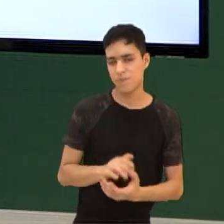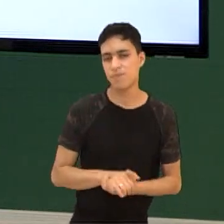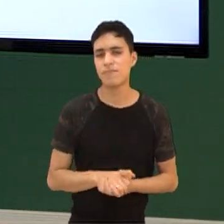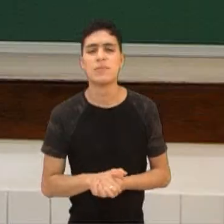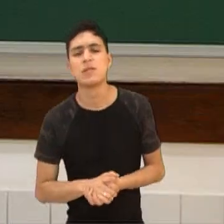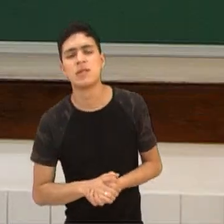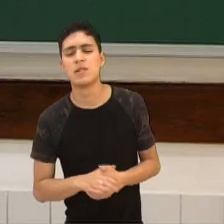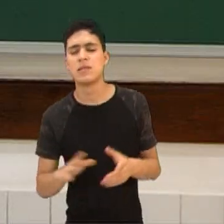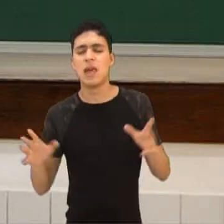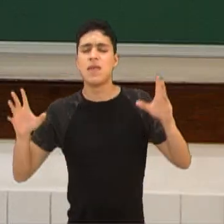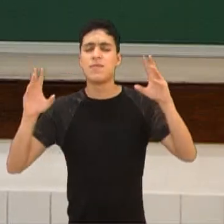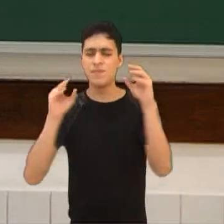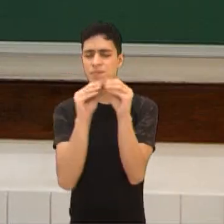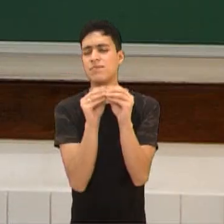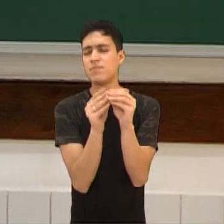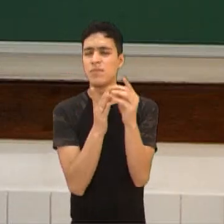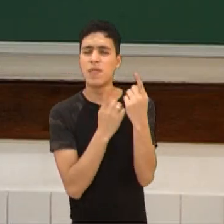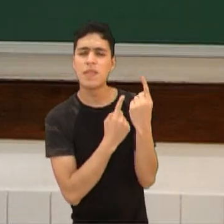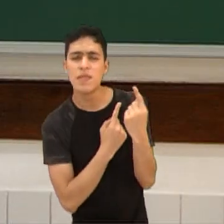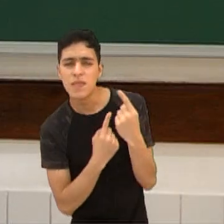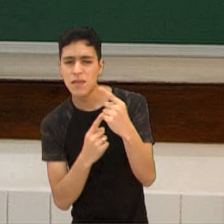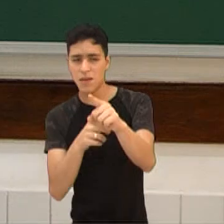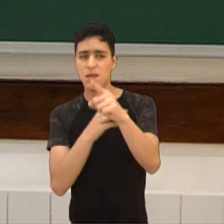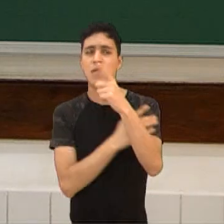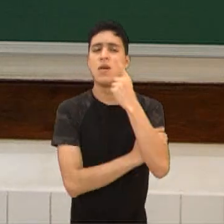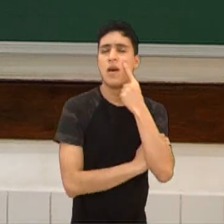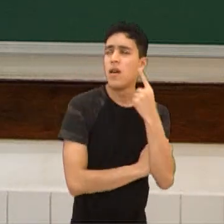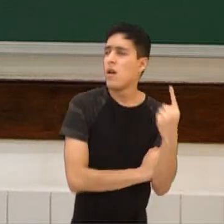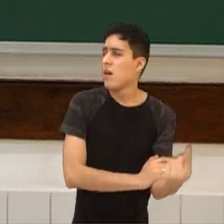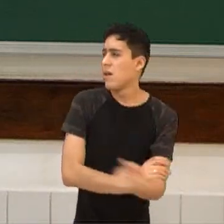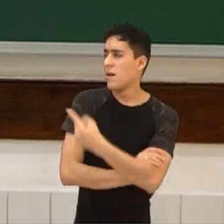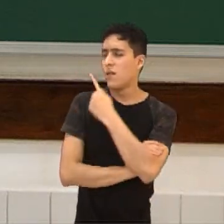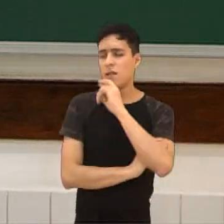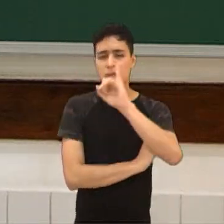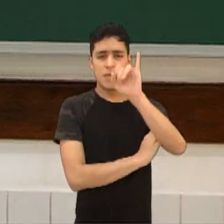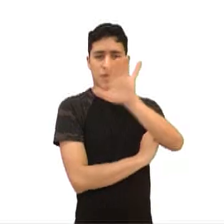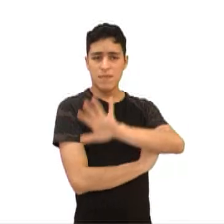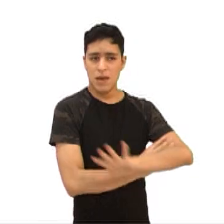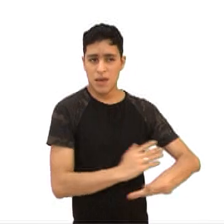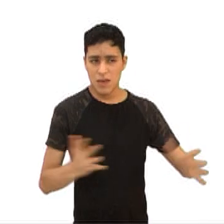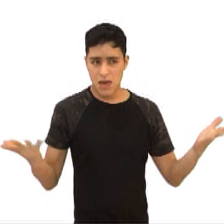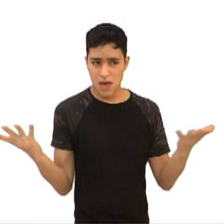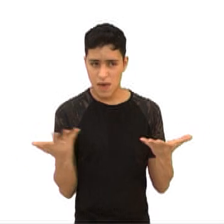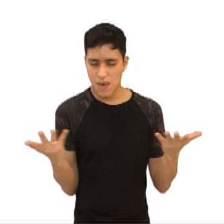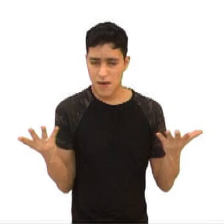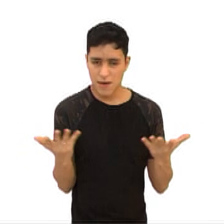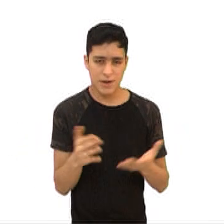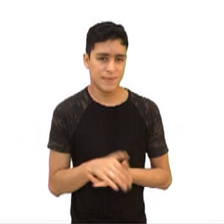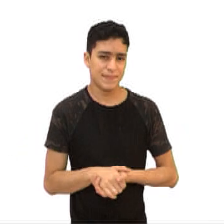basicamente eu vou começar com um desafio aqui para você. Olha essa imagem na tela agora. Ó.